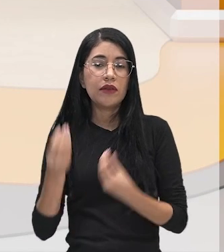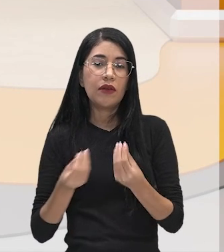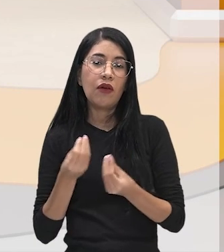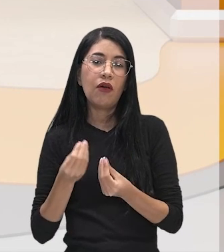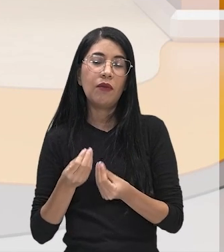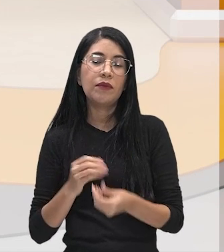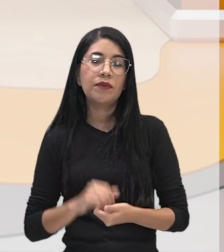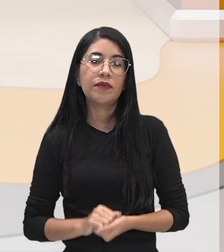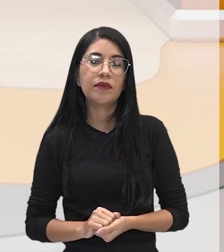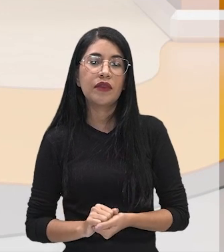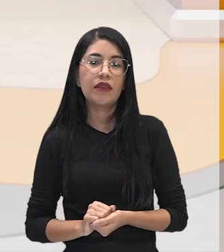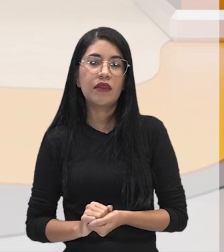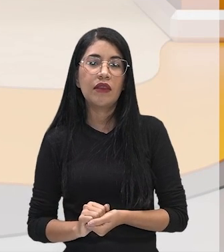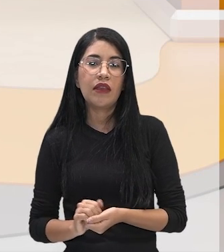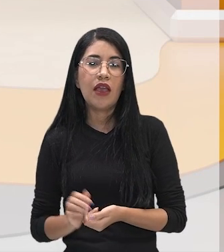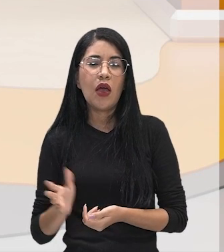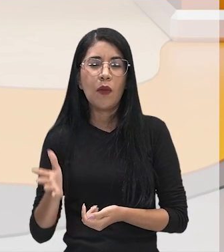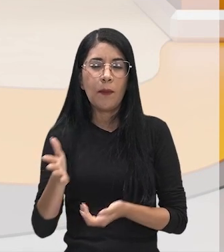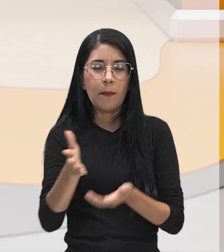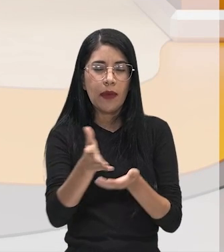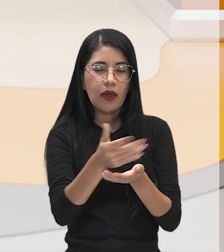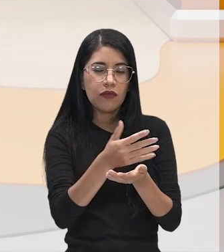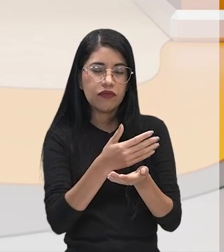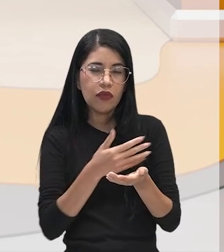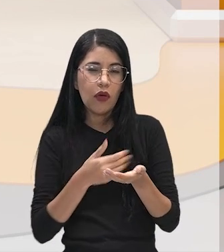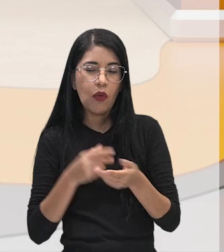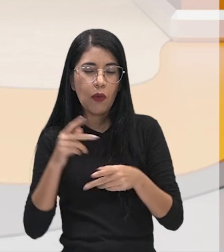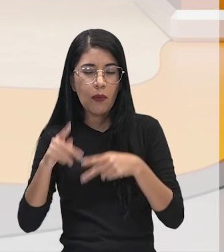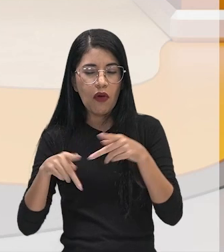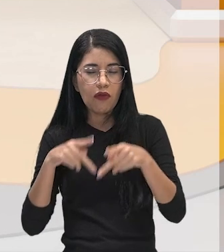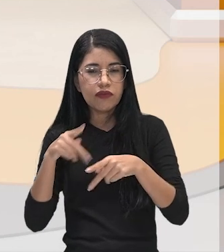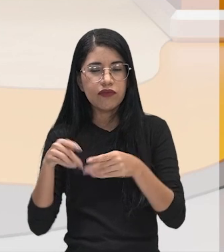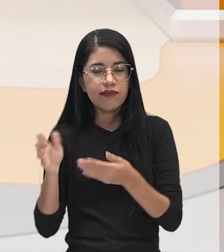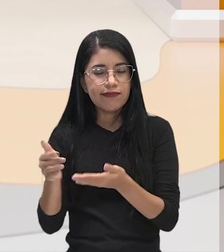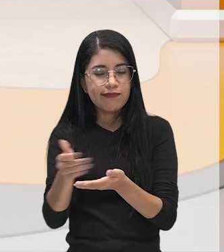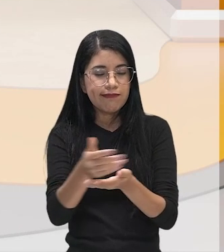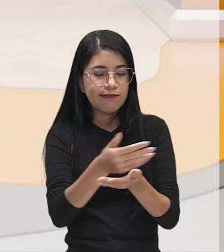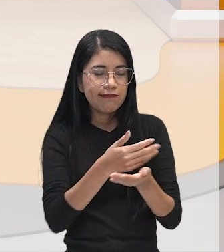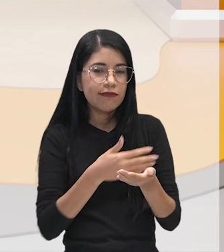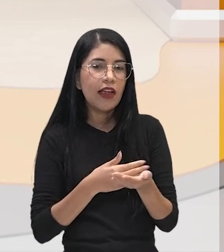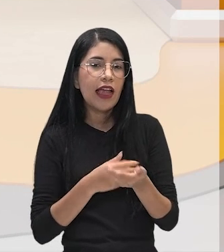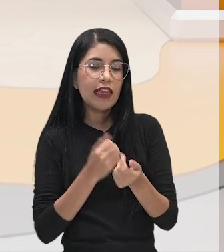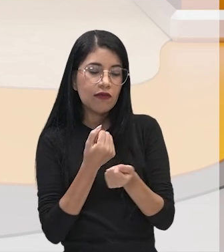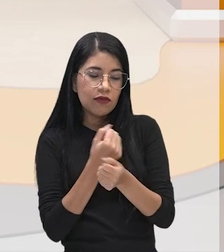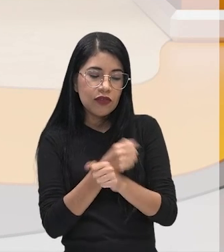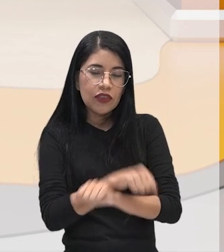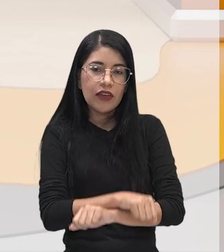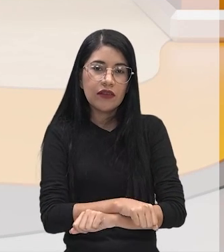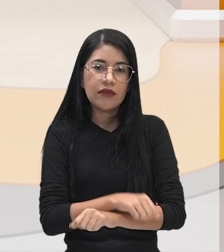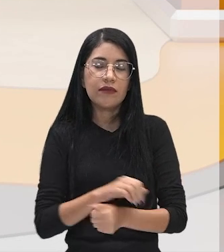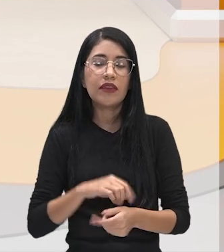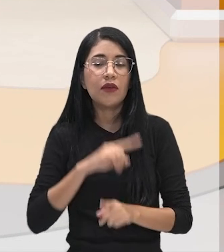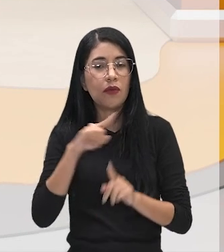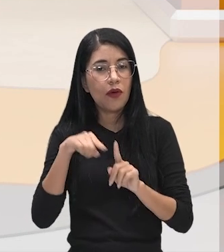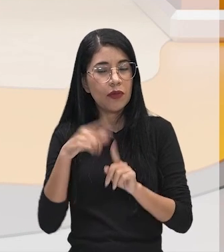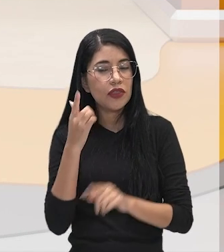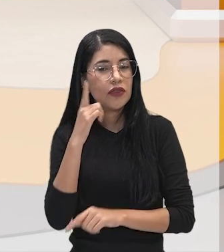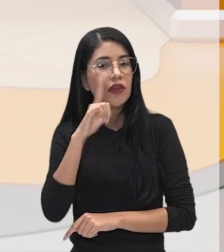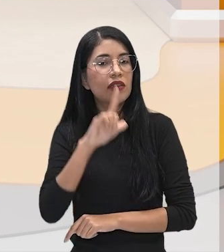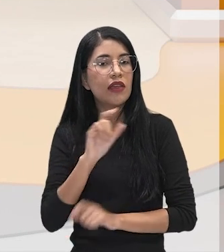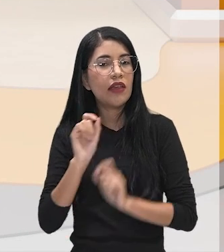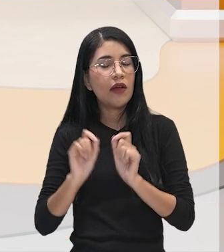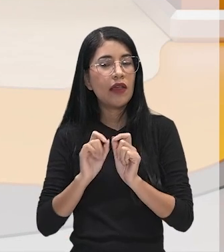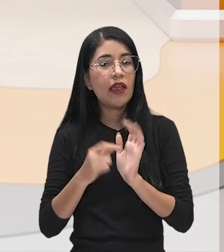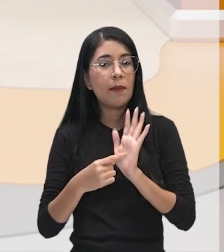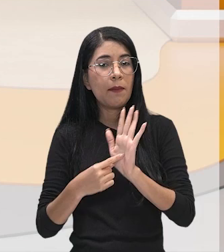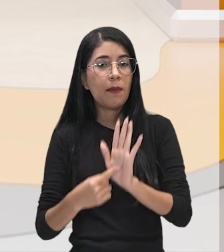lá? Pega, então, aquele povo, subjuga, tá? Então, perfeitamente. Então, atingimos o nosso objetivo, que era trabalhar